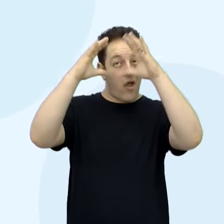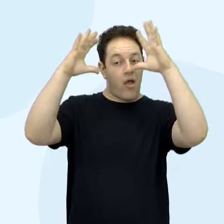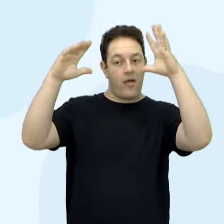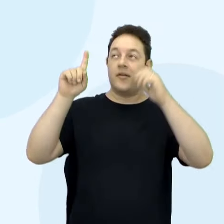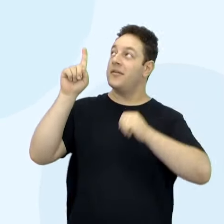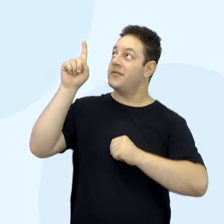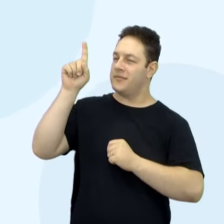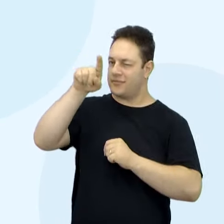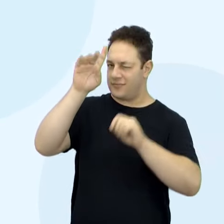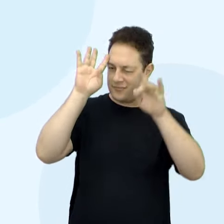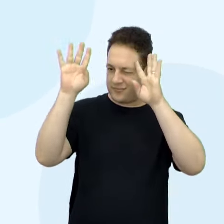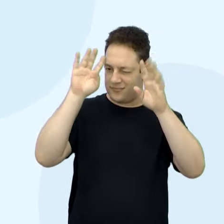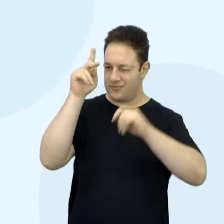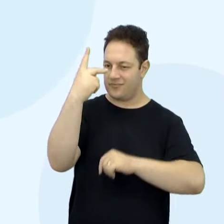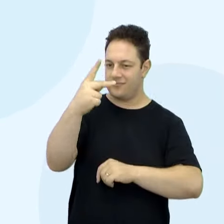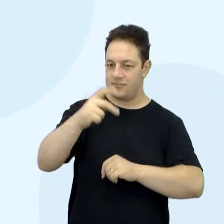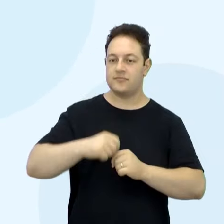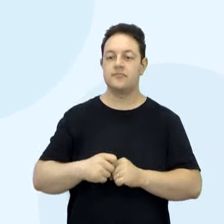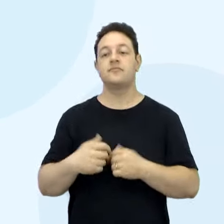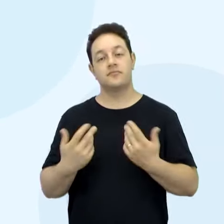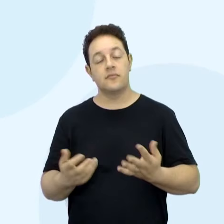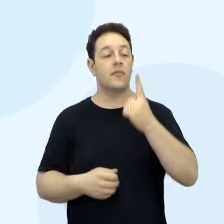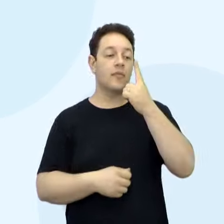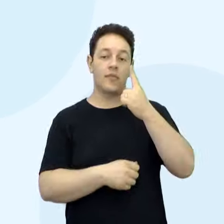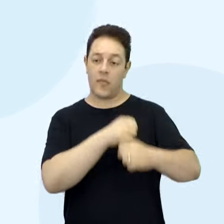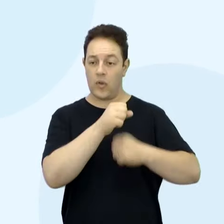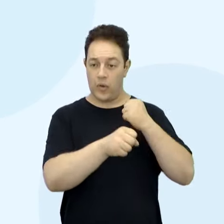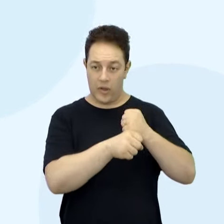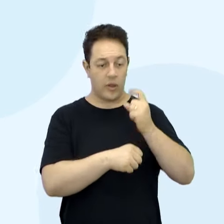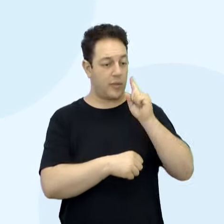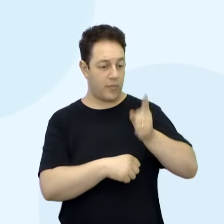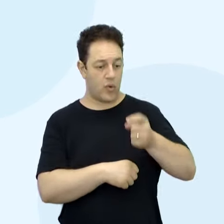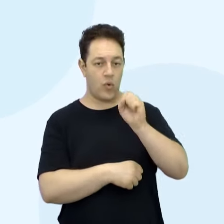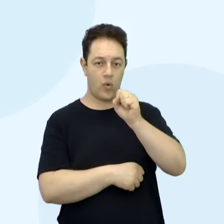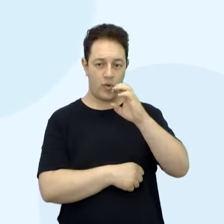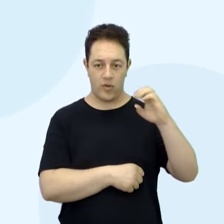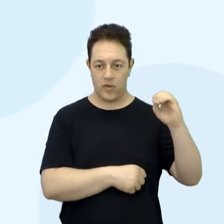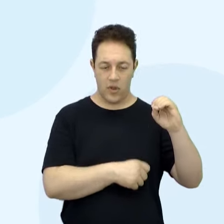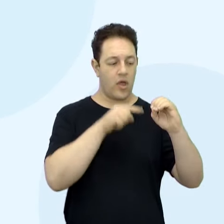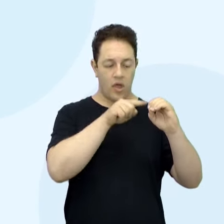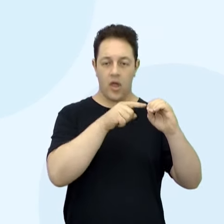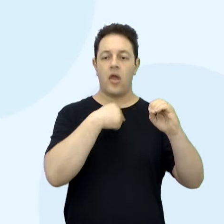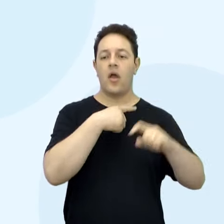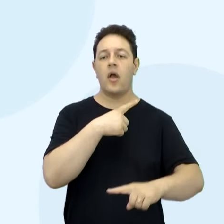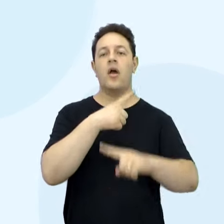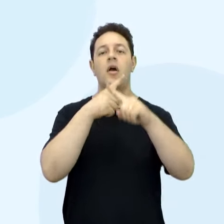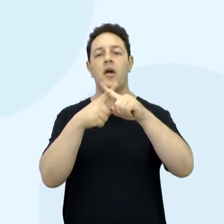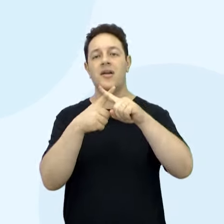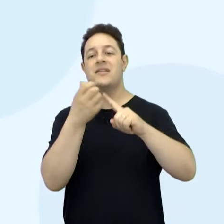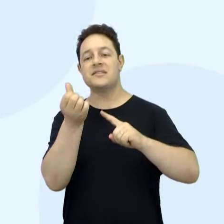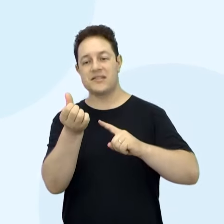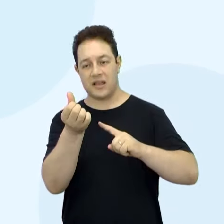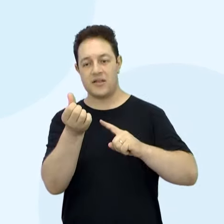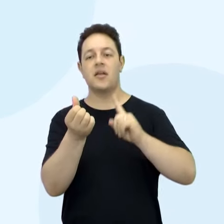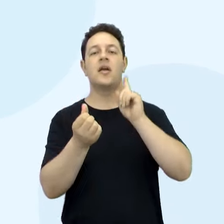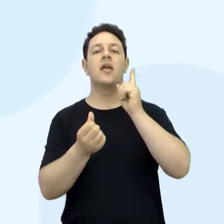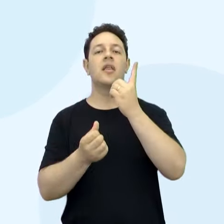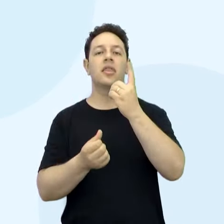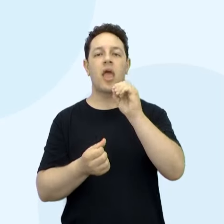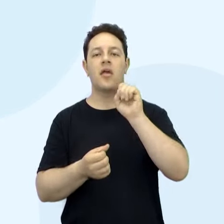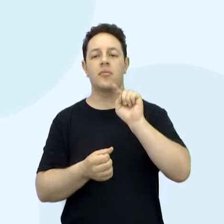vocês pensarem, né? Como eu sei que um ano é 1.800, eu vou multiplicar aí por 6, dá